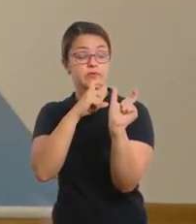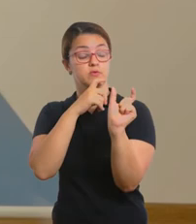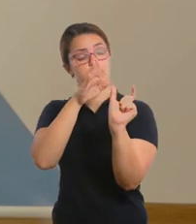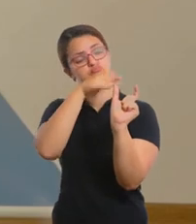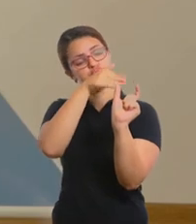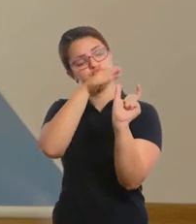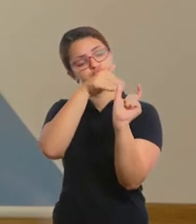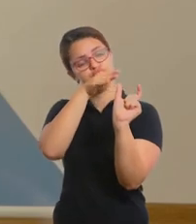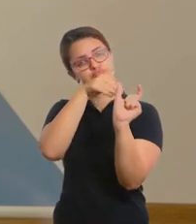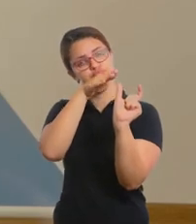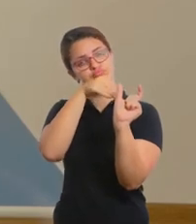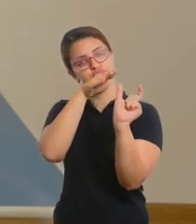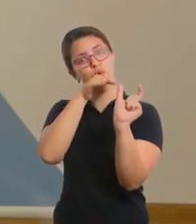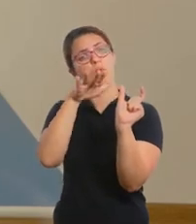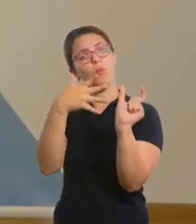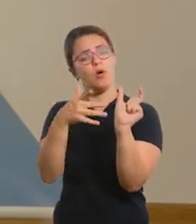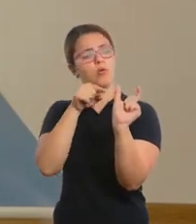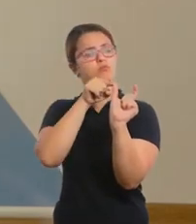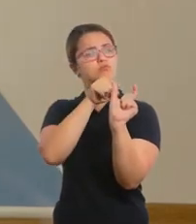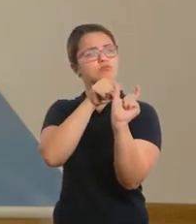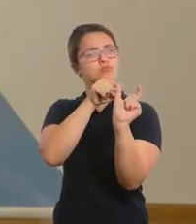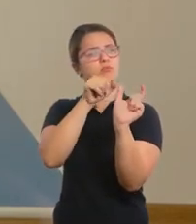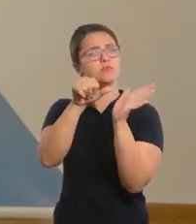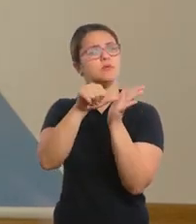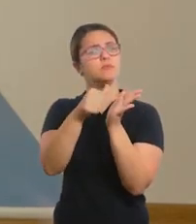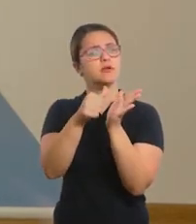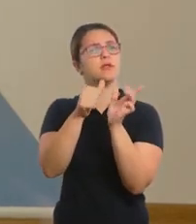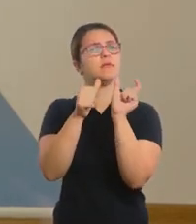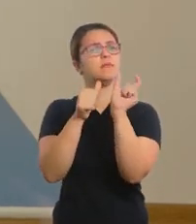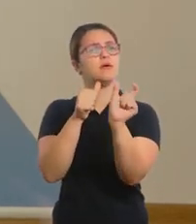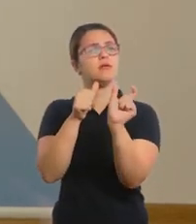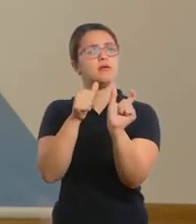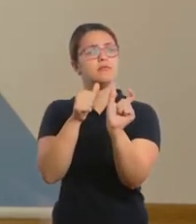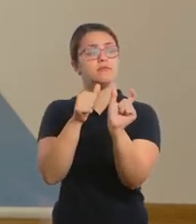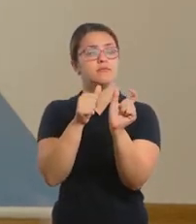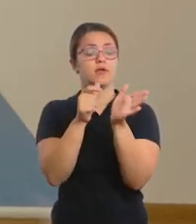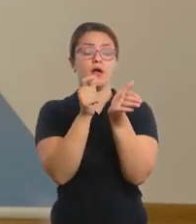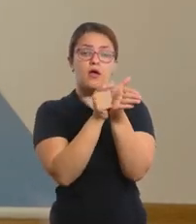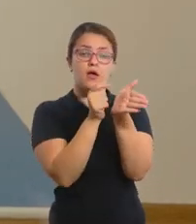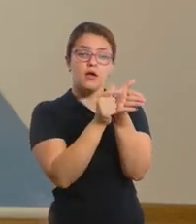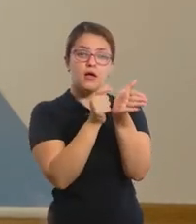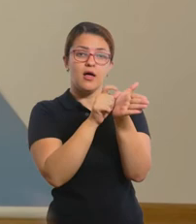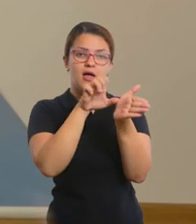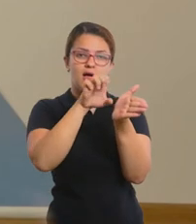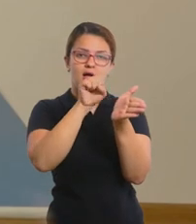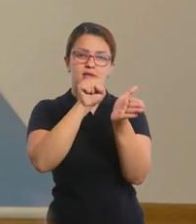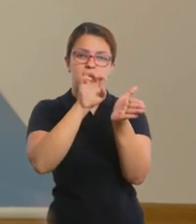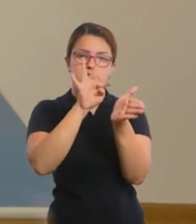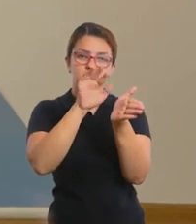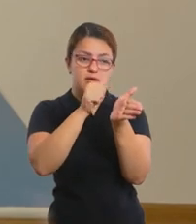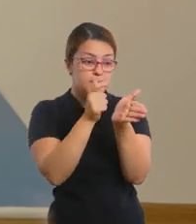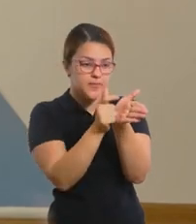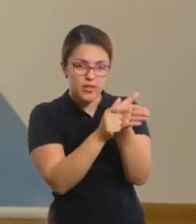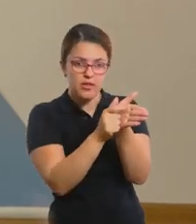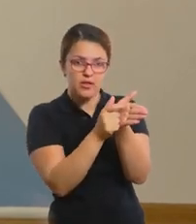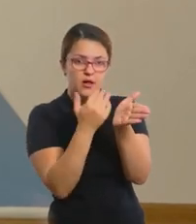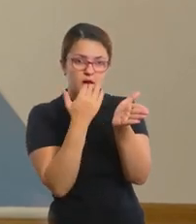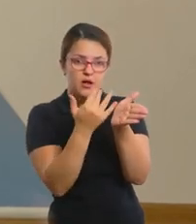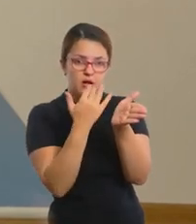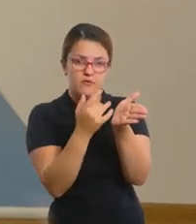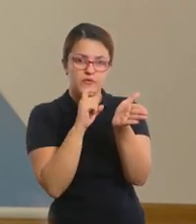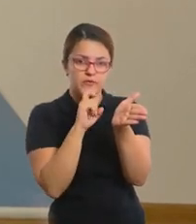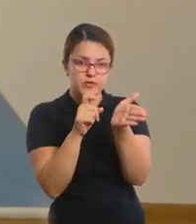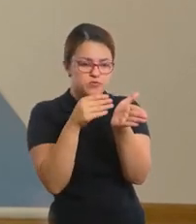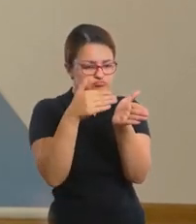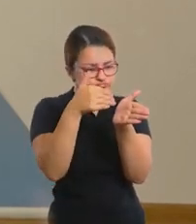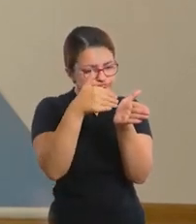lápis verde. Qual é a primeira palavra que aparece no texto? Esta. Então, ela vai